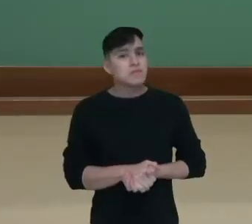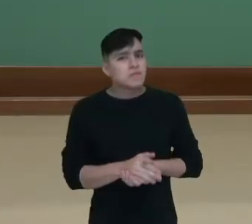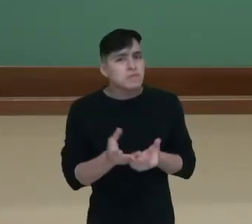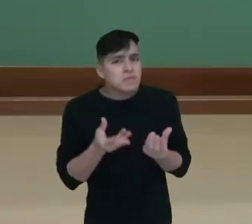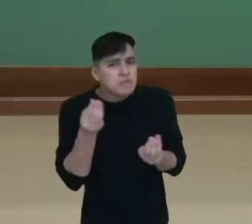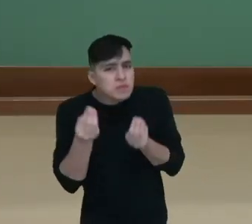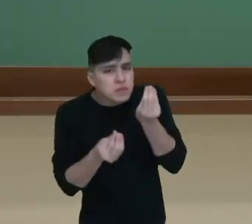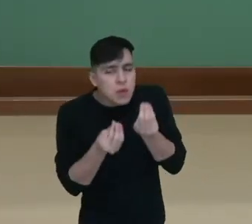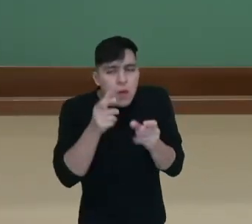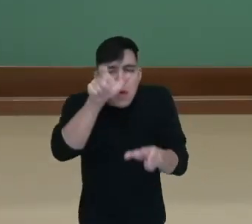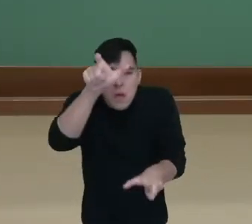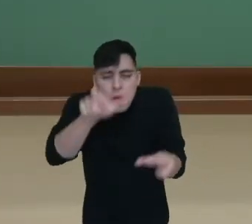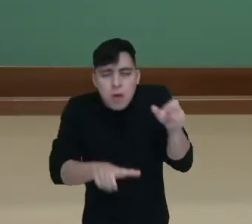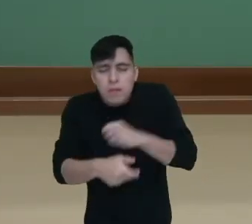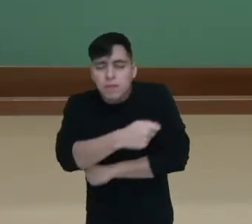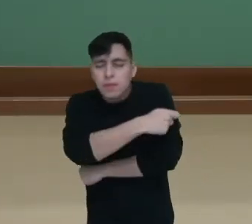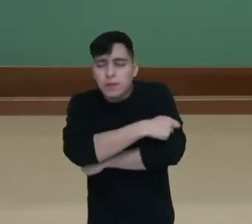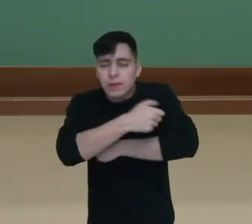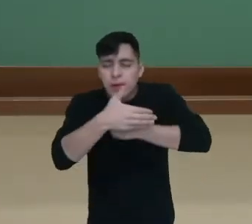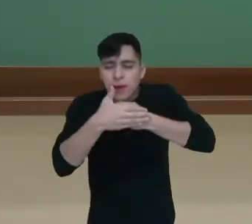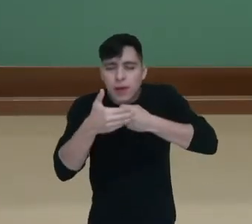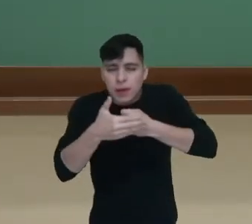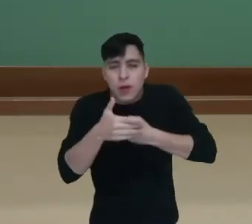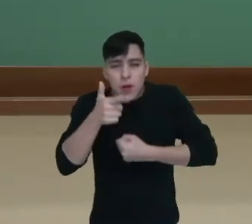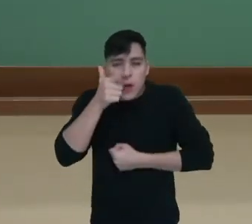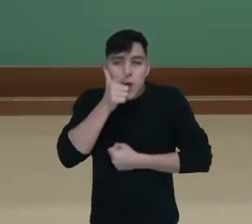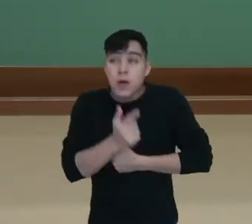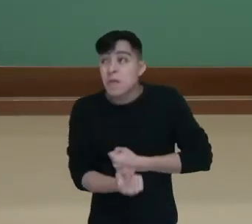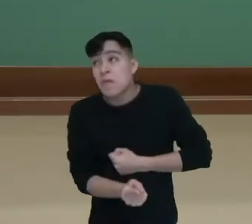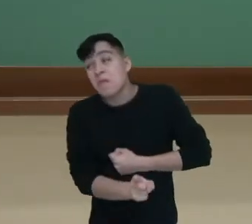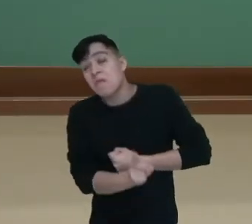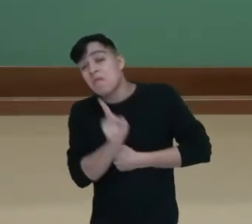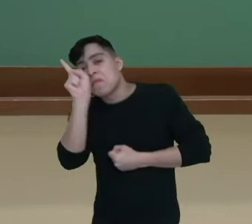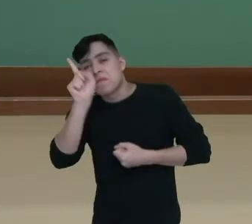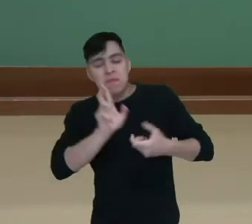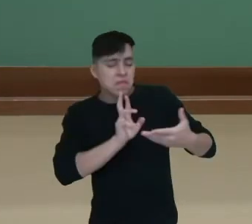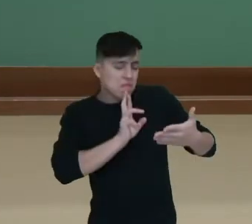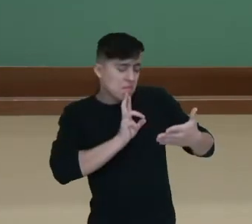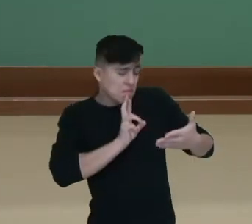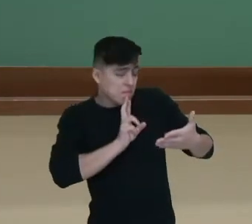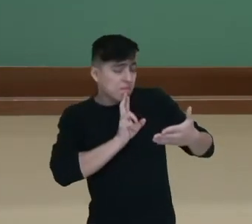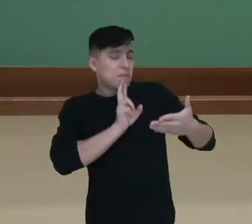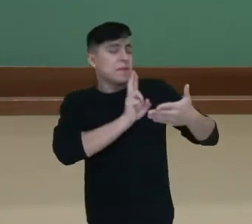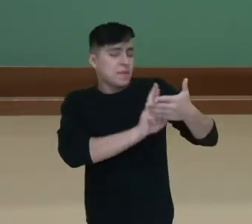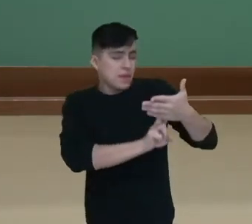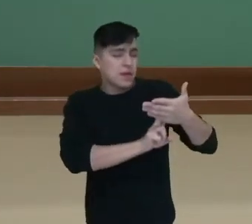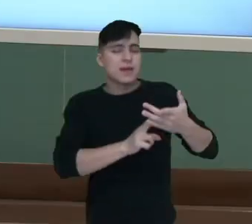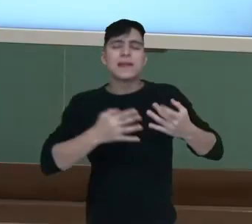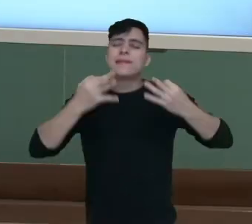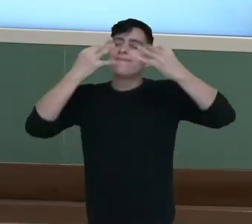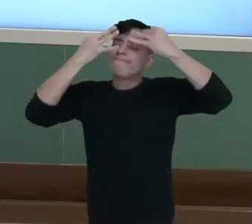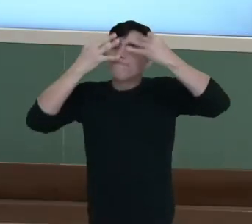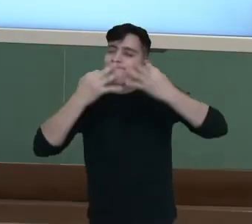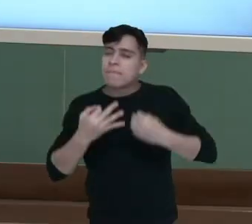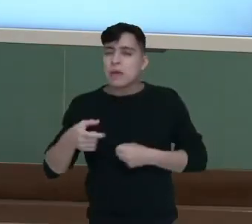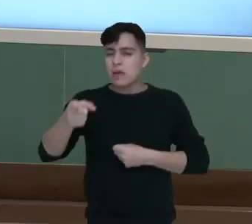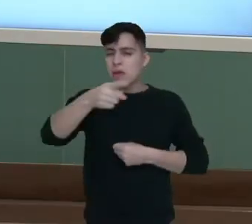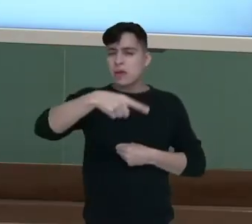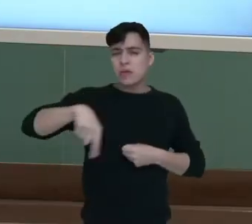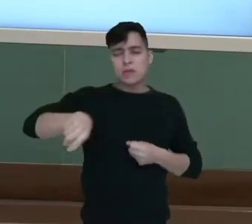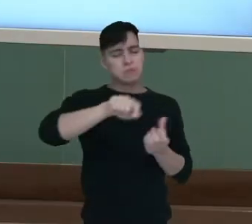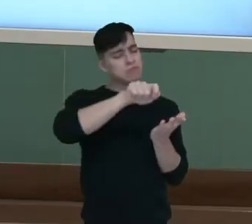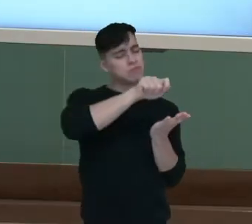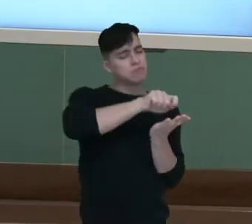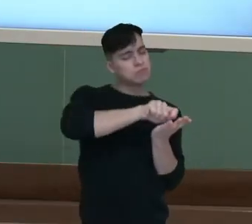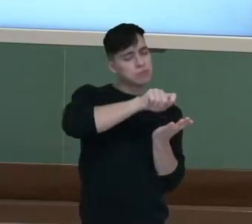E aí, meus queridos, conseguiram resolver esse exercício? Né? Eu tenho certeza que vocês responderam, né? Muitas